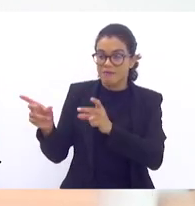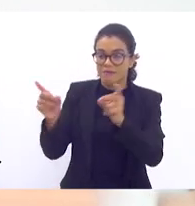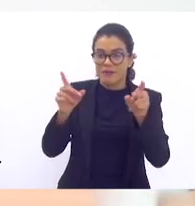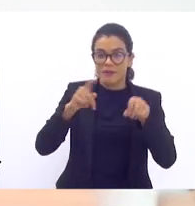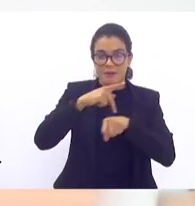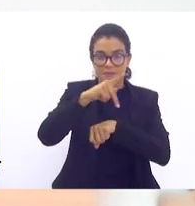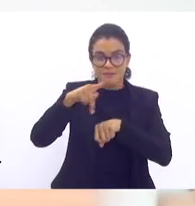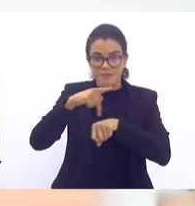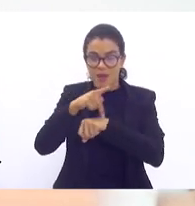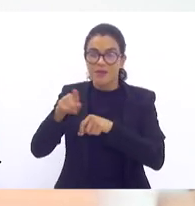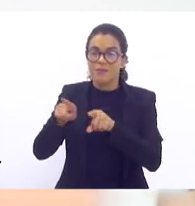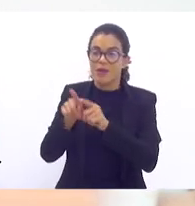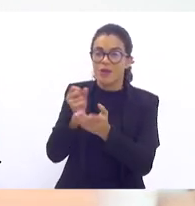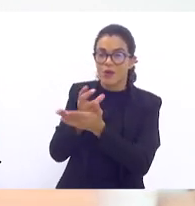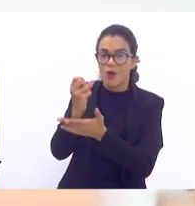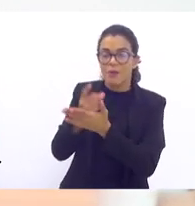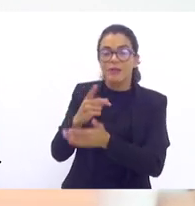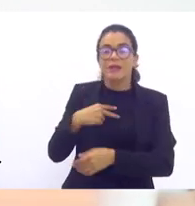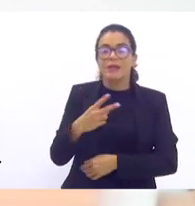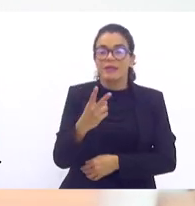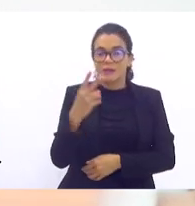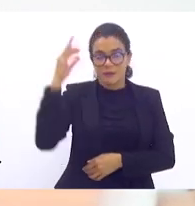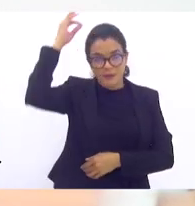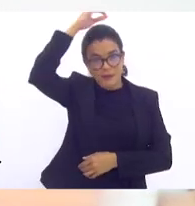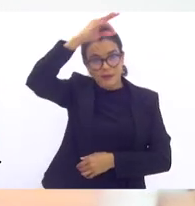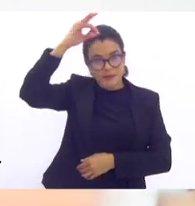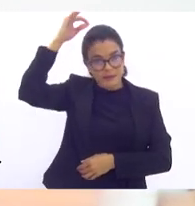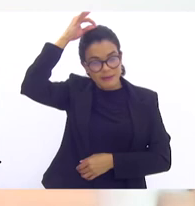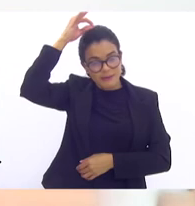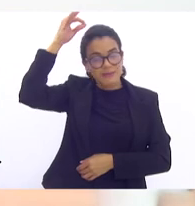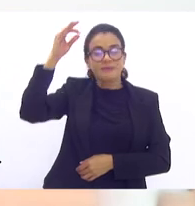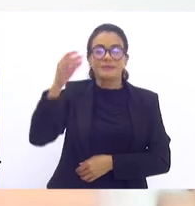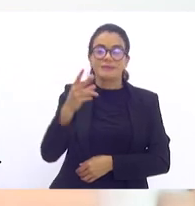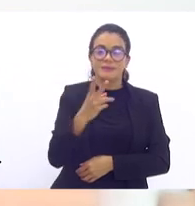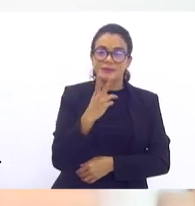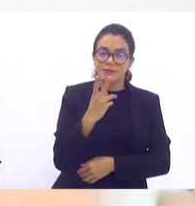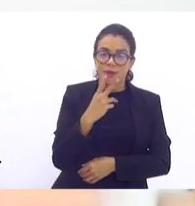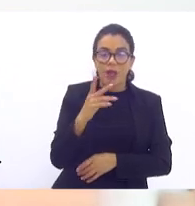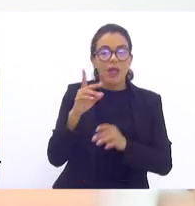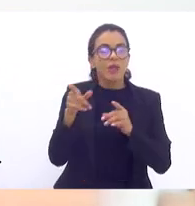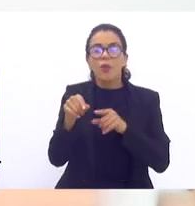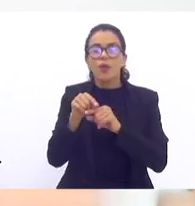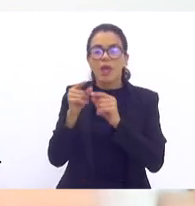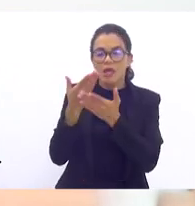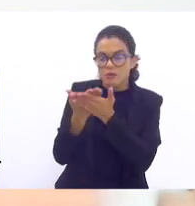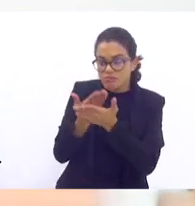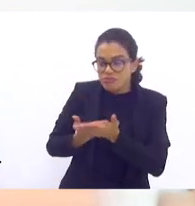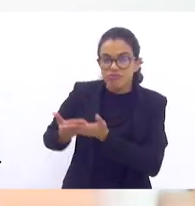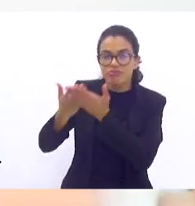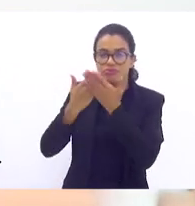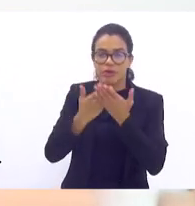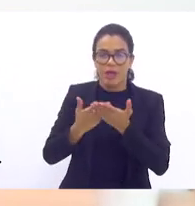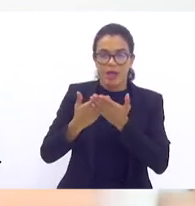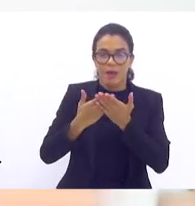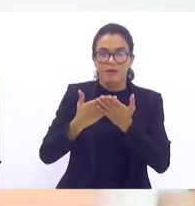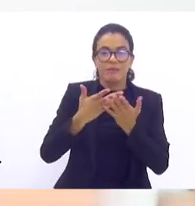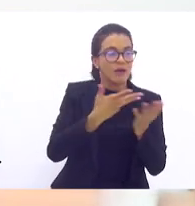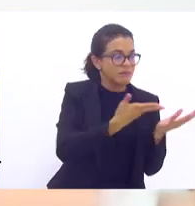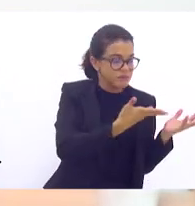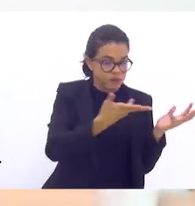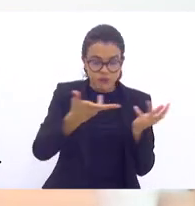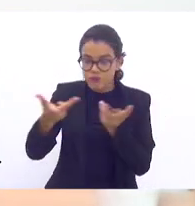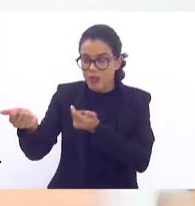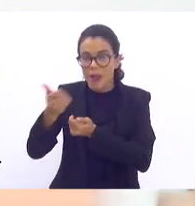nós temos ali o espírito santo que acabou se especializando em pegar os refugiados do Rio de Janeiro e